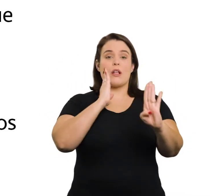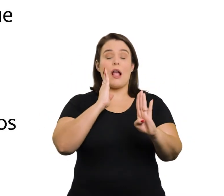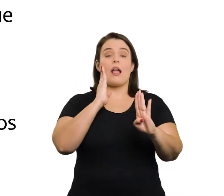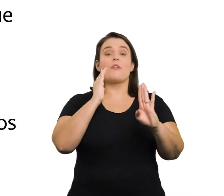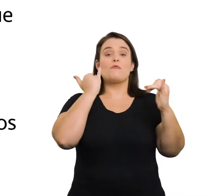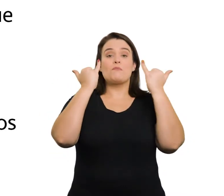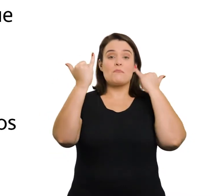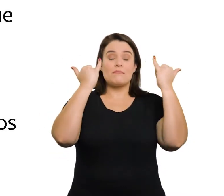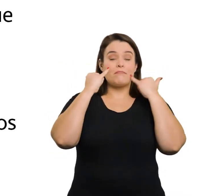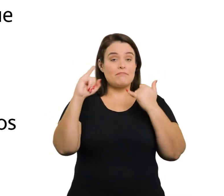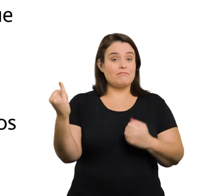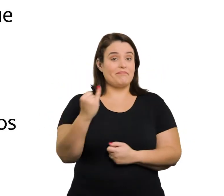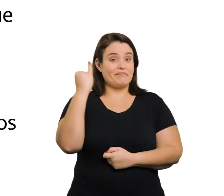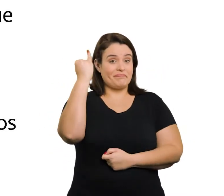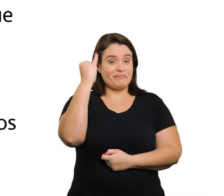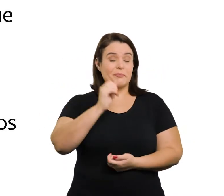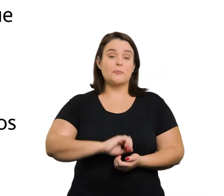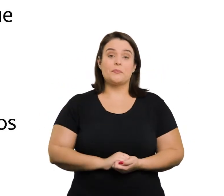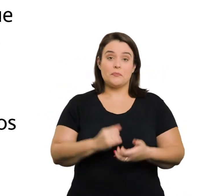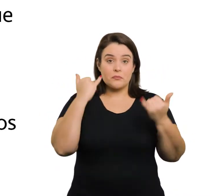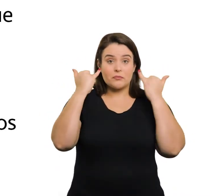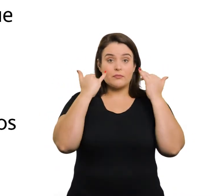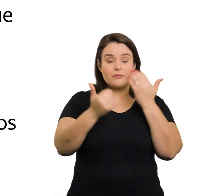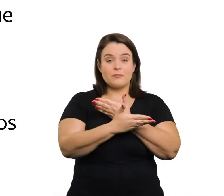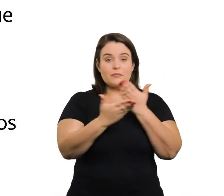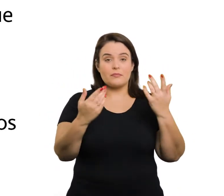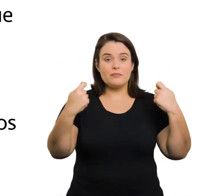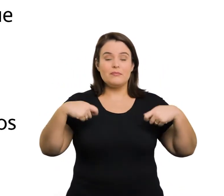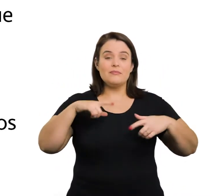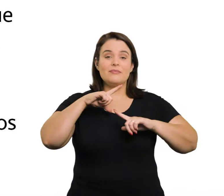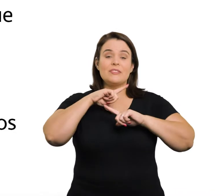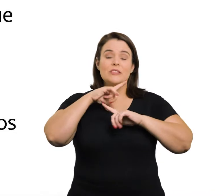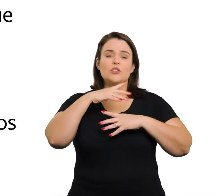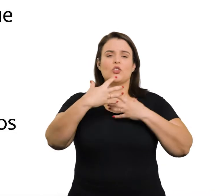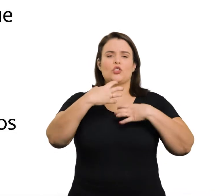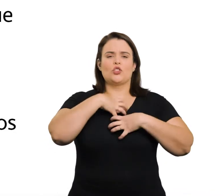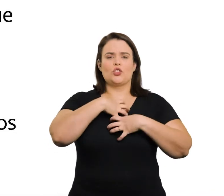de informações vitais. Essas informações